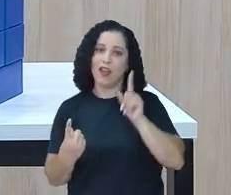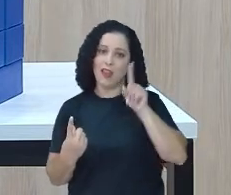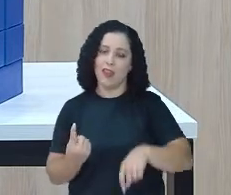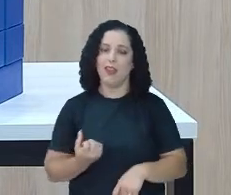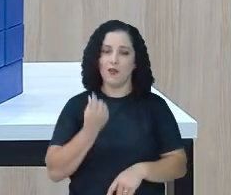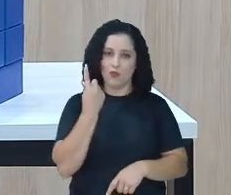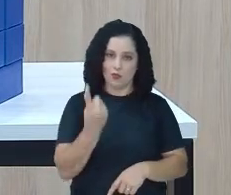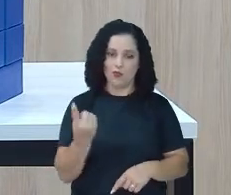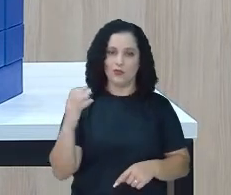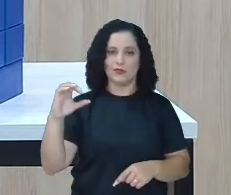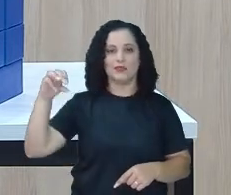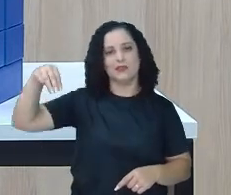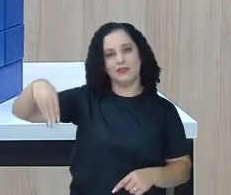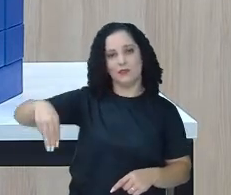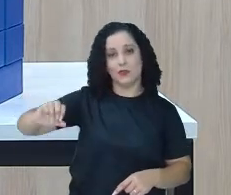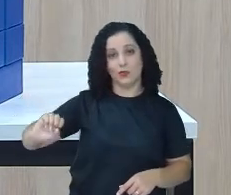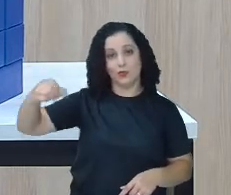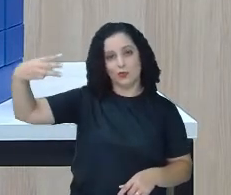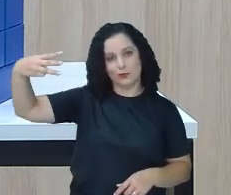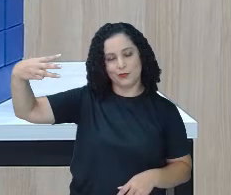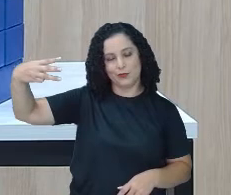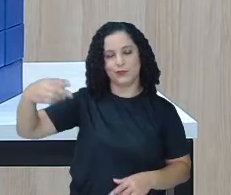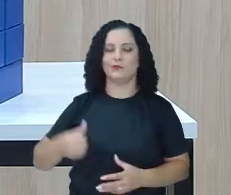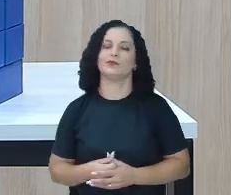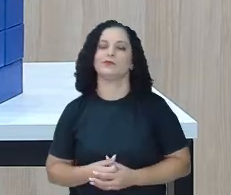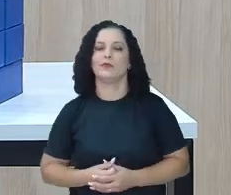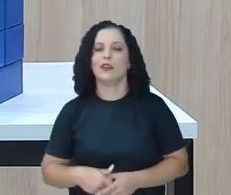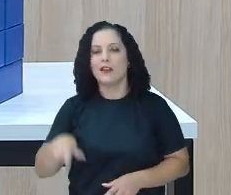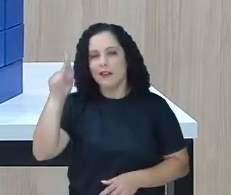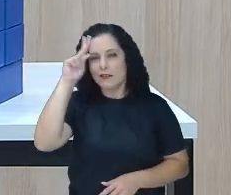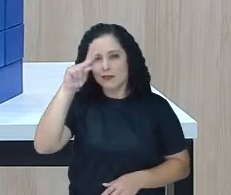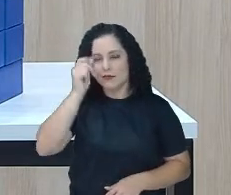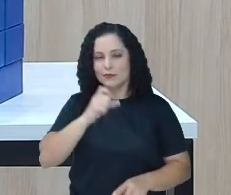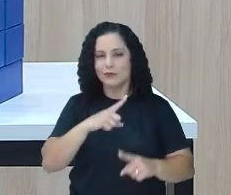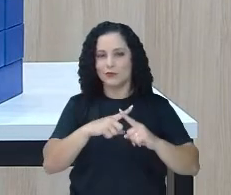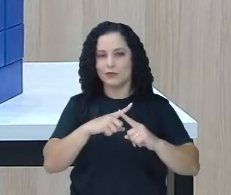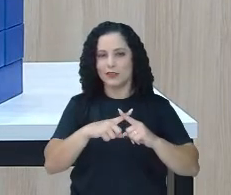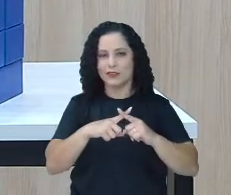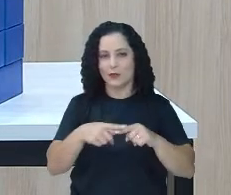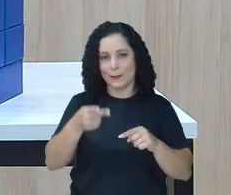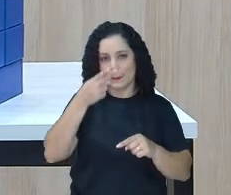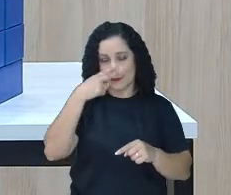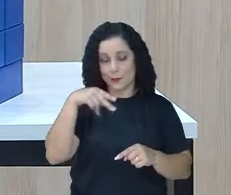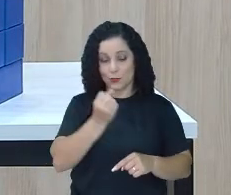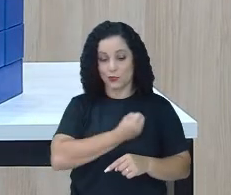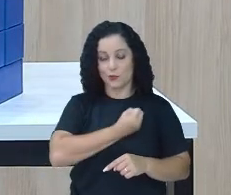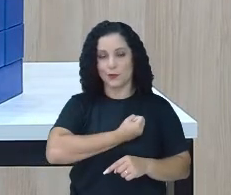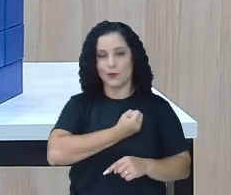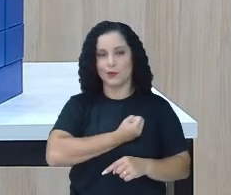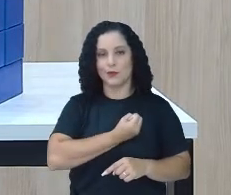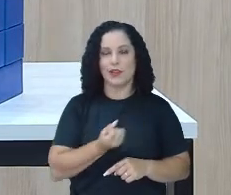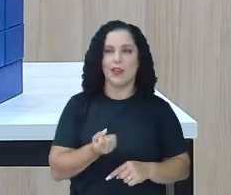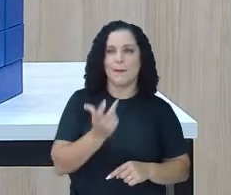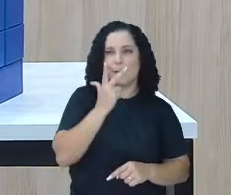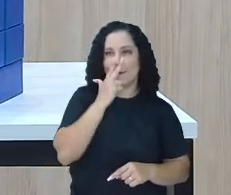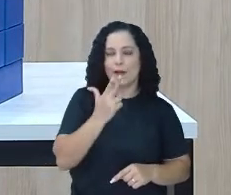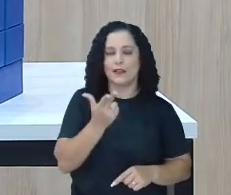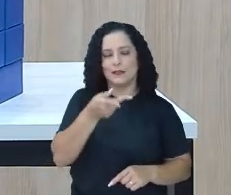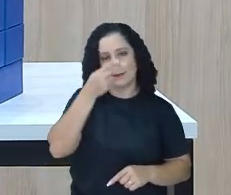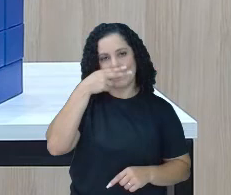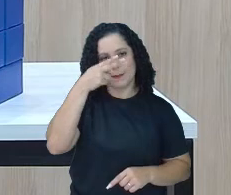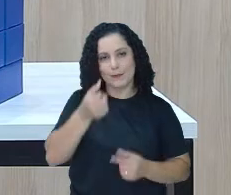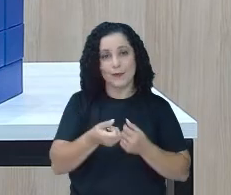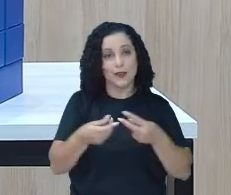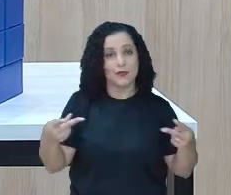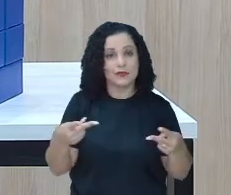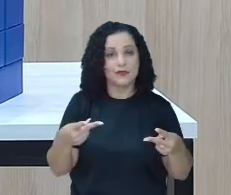cúbico. Esse cúbico aí, lembra daquela multiplicação com o mesmo número? É como se a gente estivesse fazendo a mesma coisa